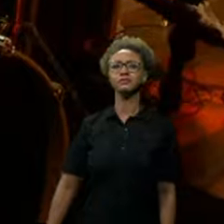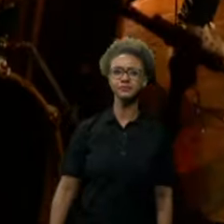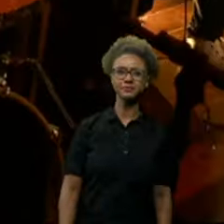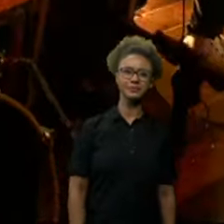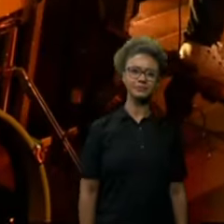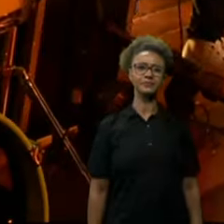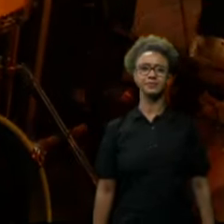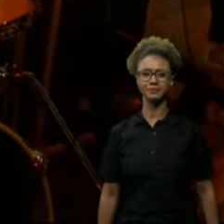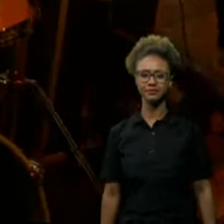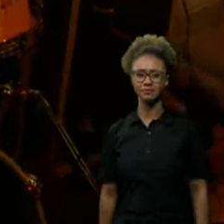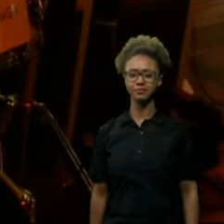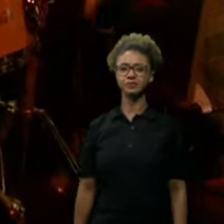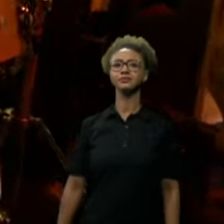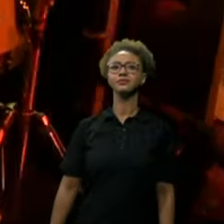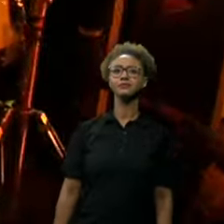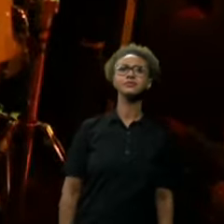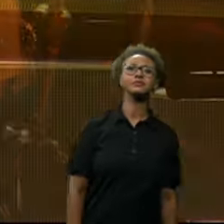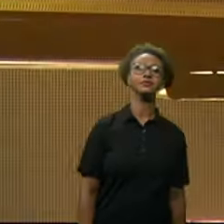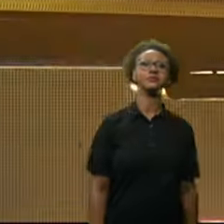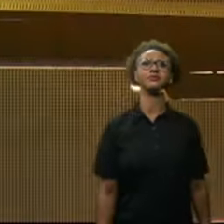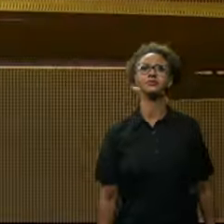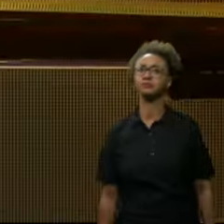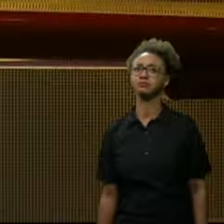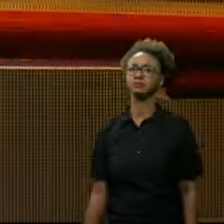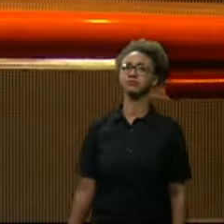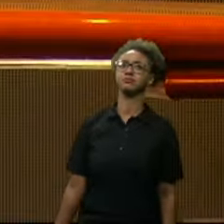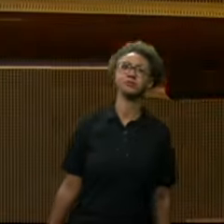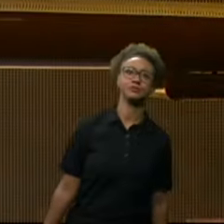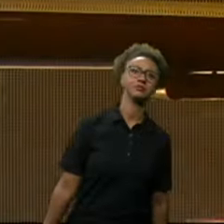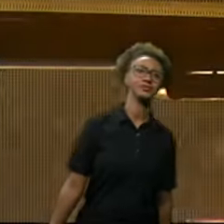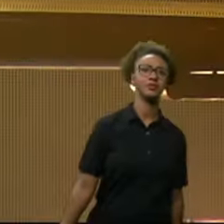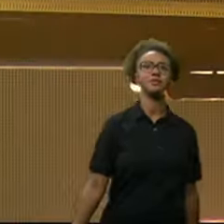E aí E aí